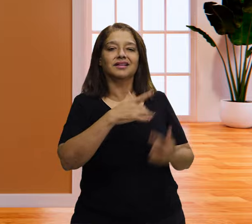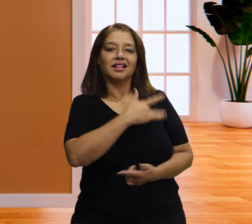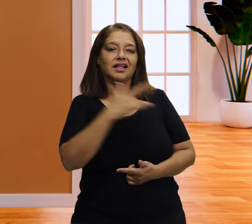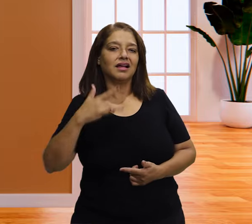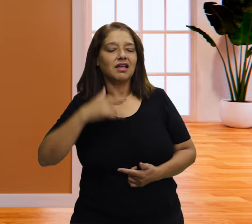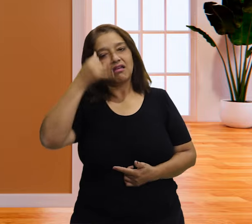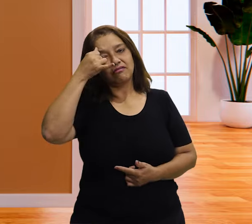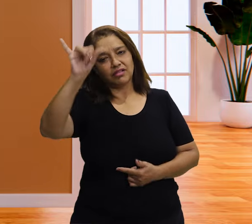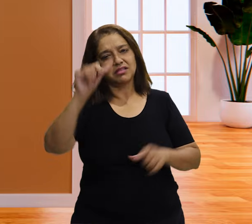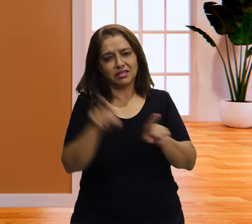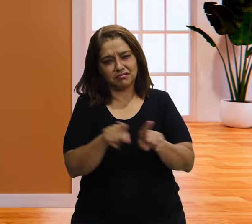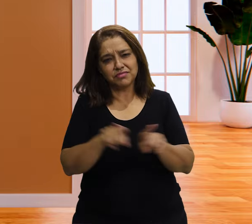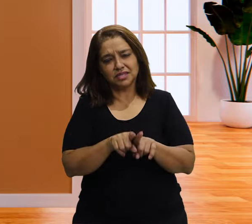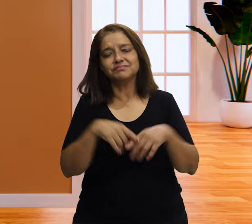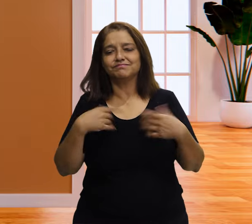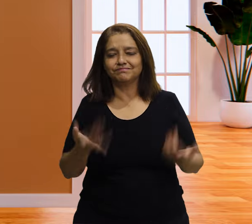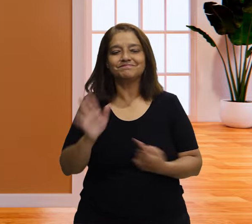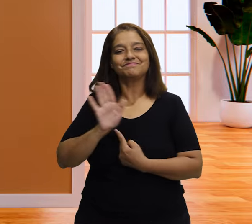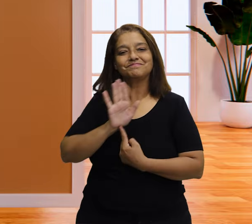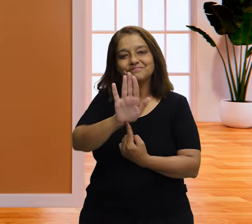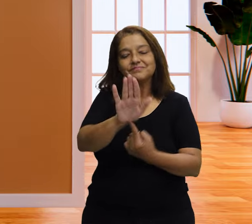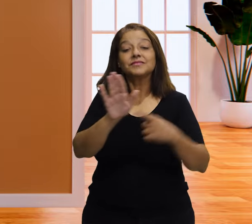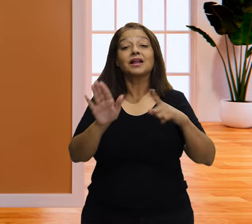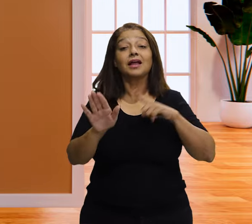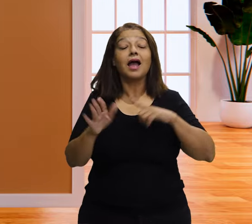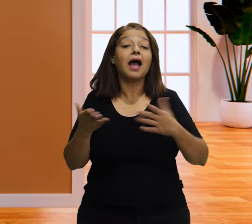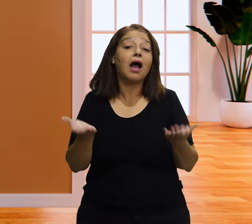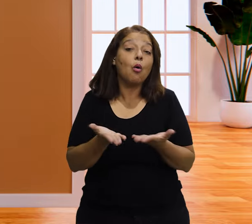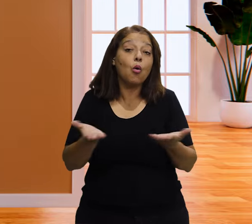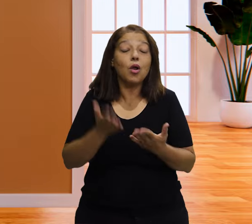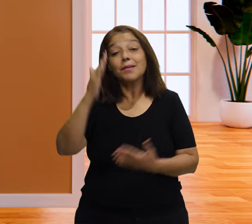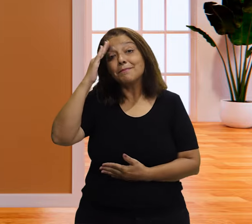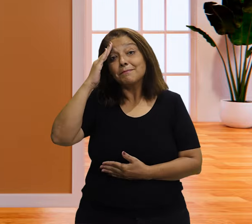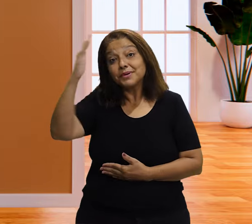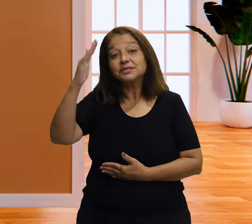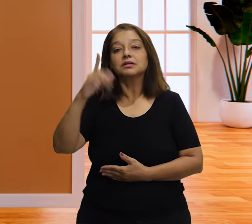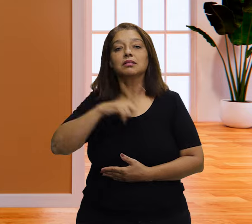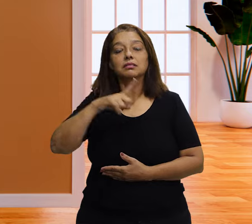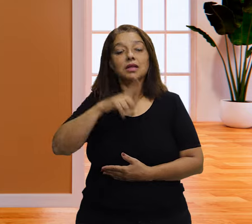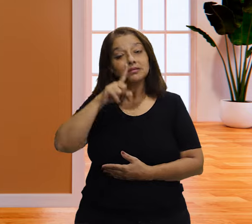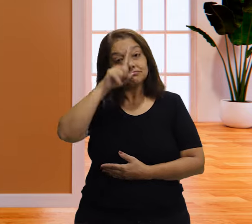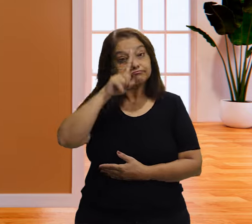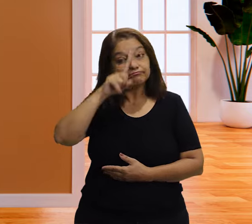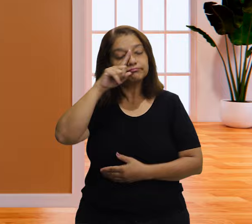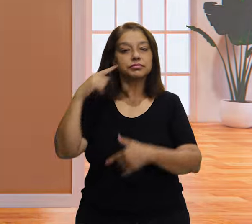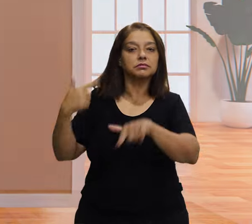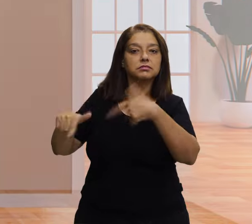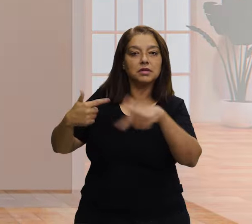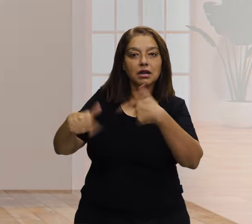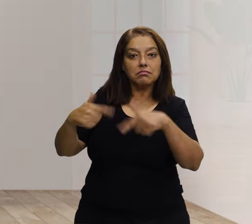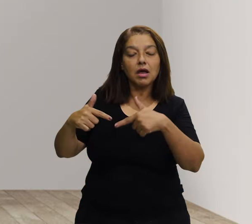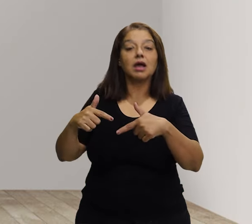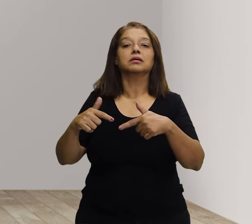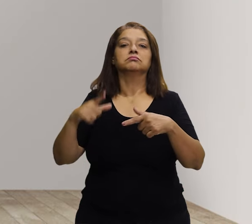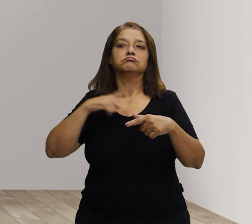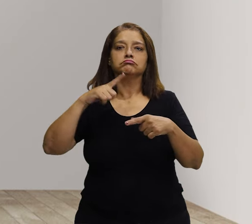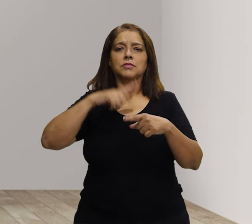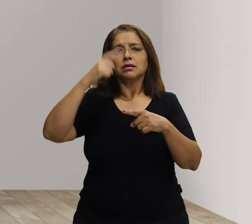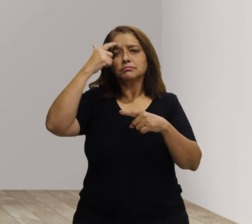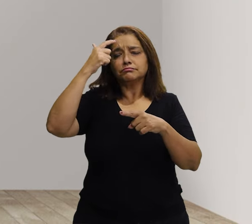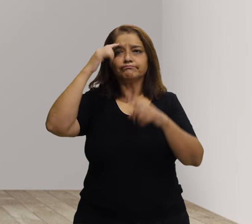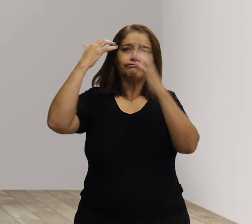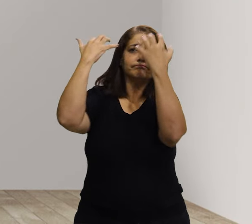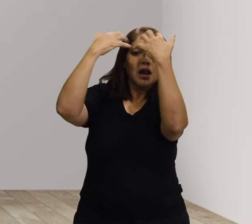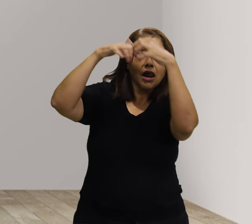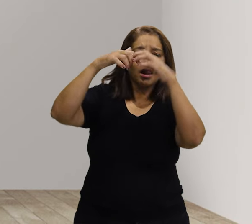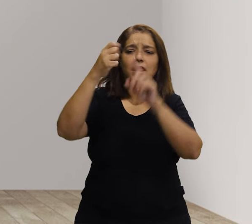seguir alguns dos principais riscos ocupacionais e psicossociais vivenciados nas instituições, que, segundo a